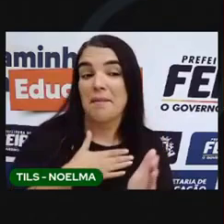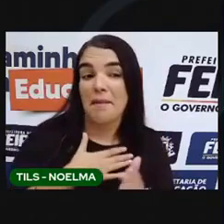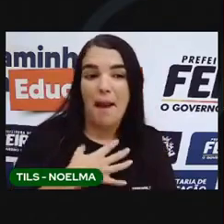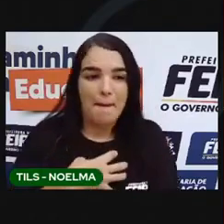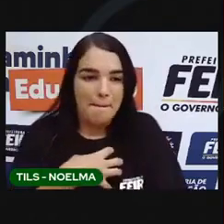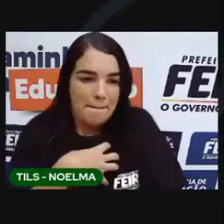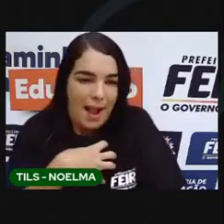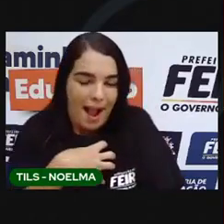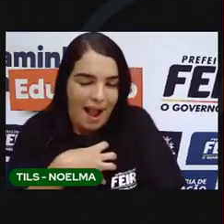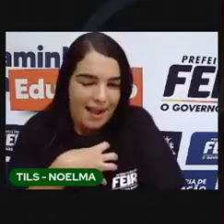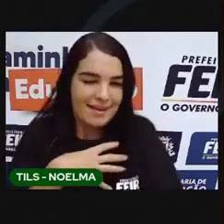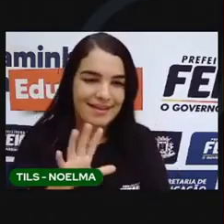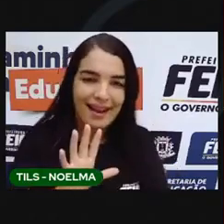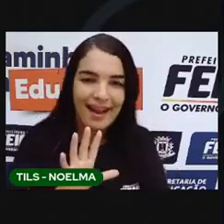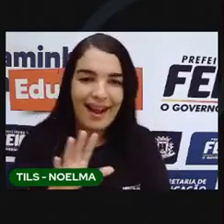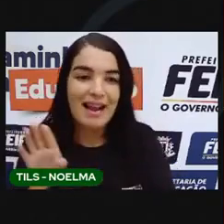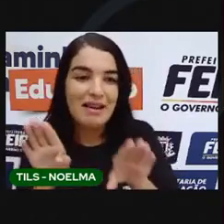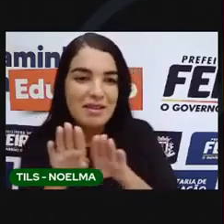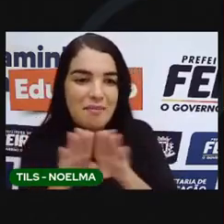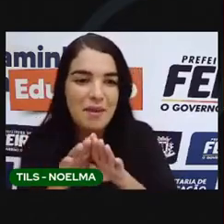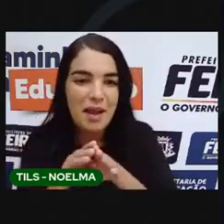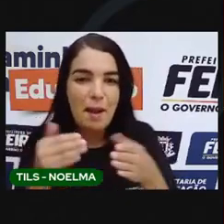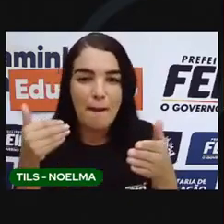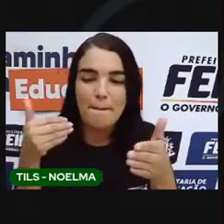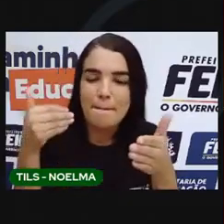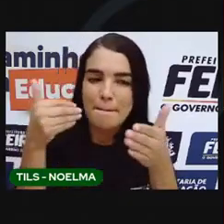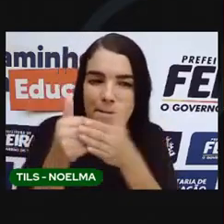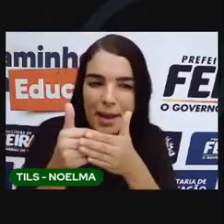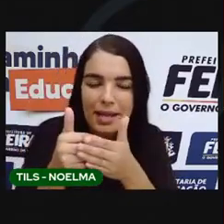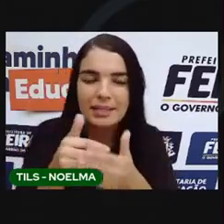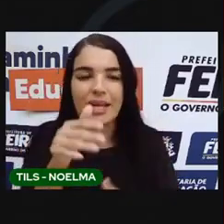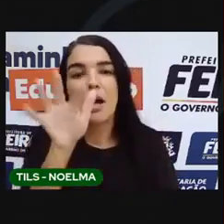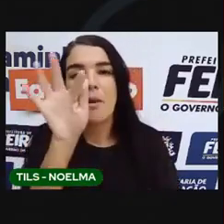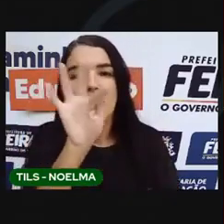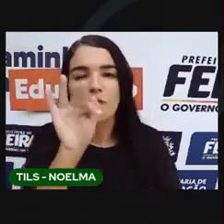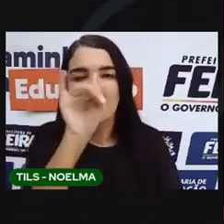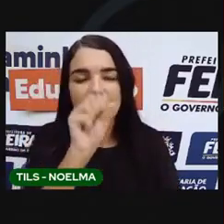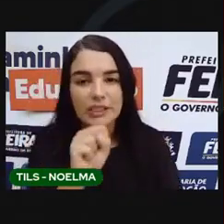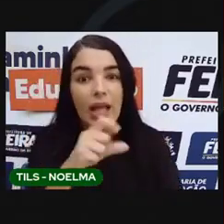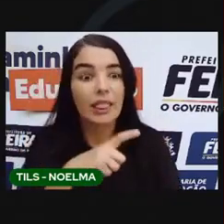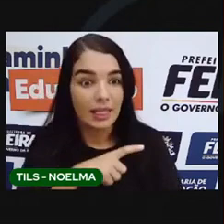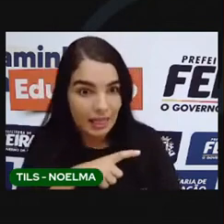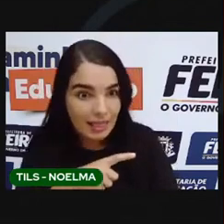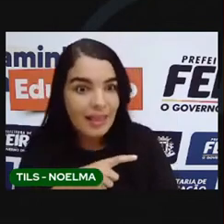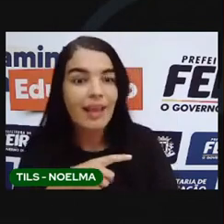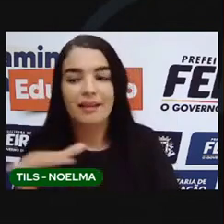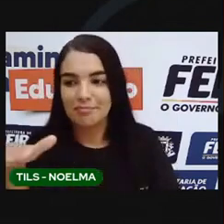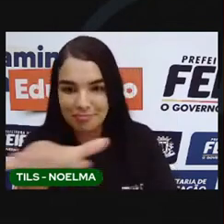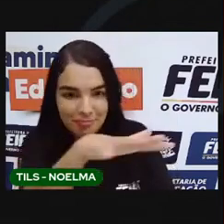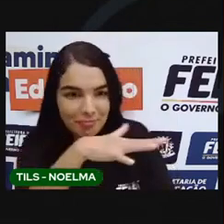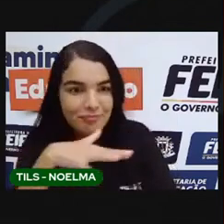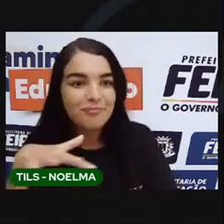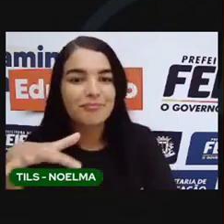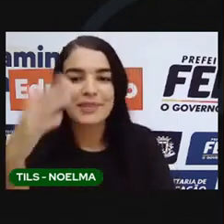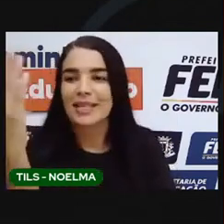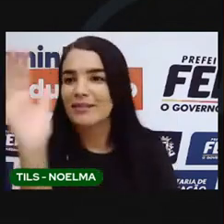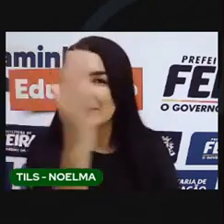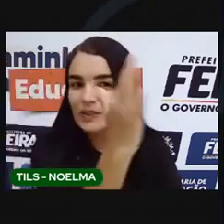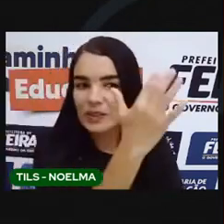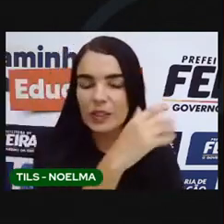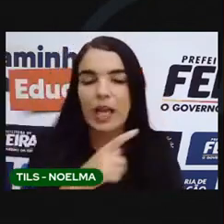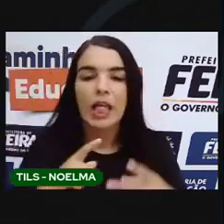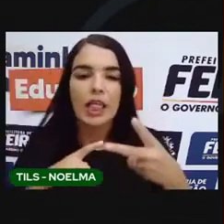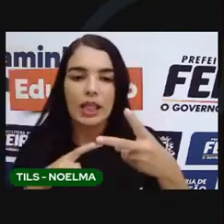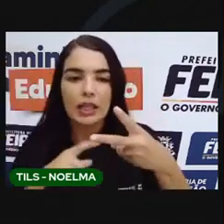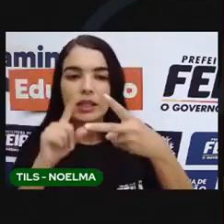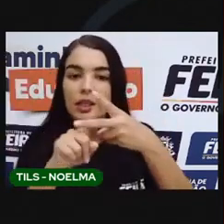de Santana. Então tem Caatinga em Feira de Santana. Nosso bioma também é Caatinga, só que nós temos 2. Um deles